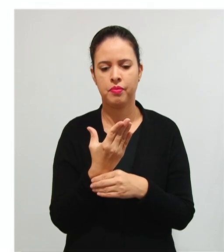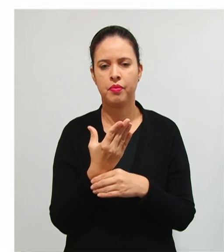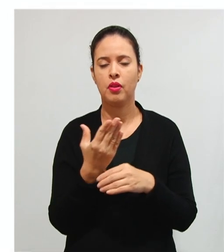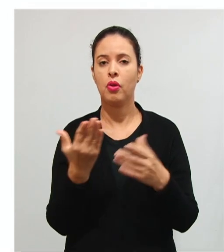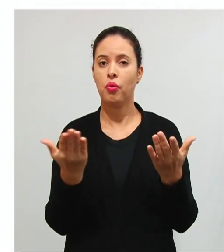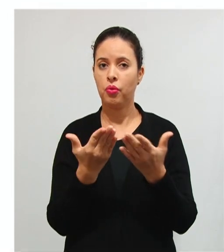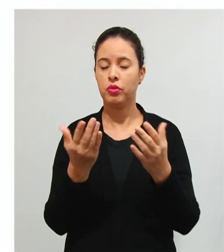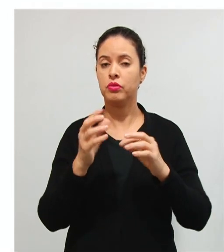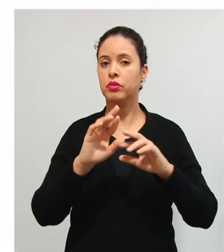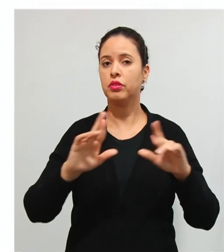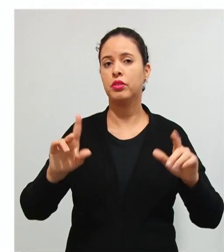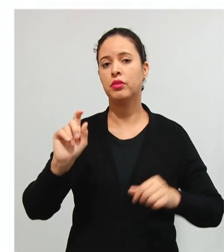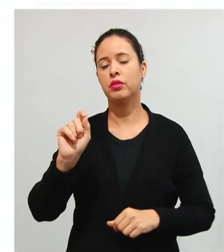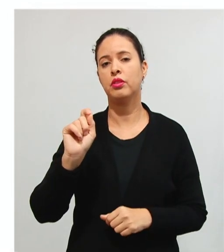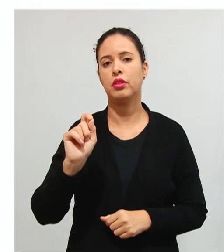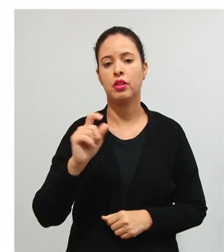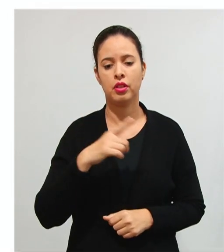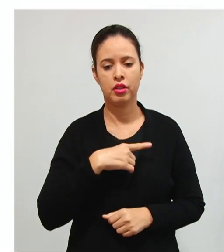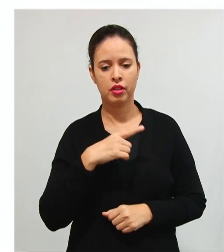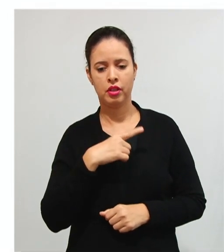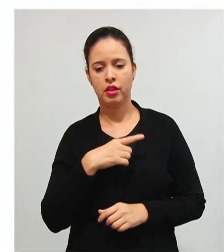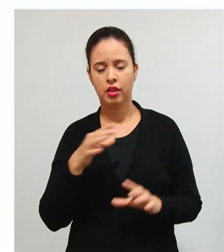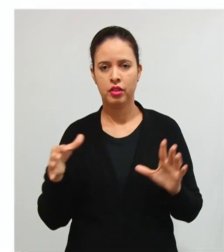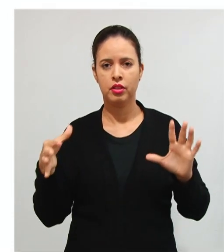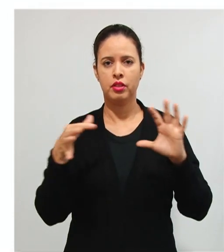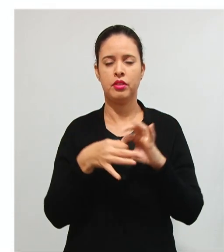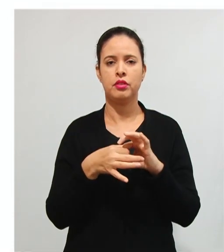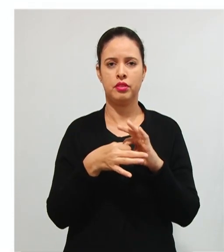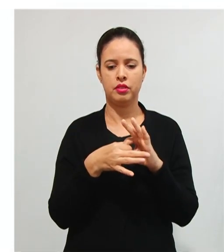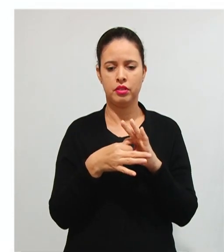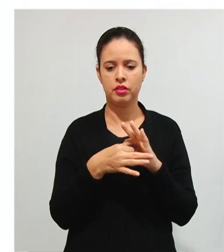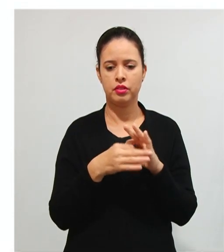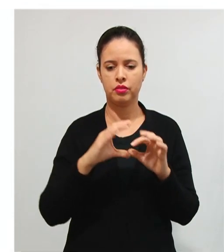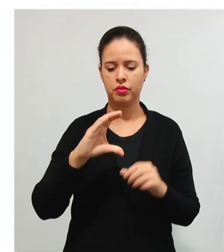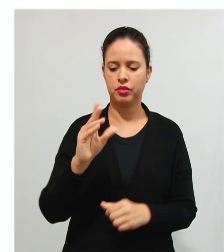hoje o diferencial é que ela já traz uma integração com o chat